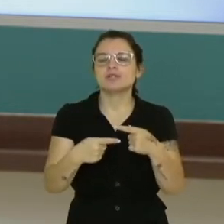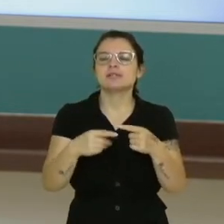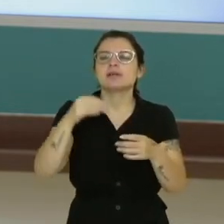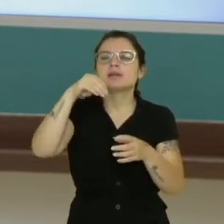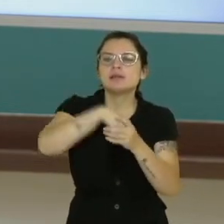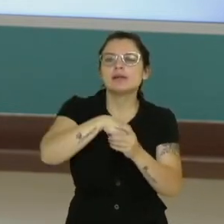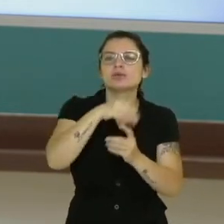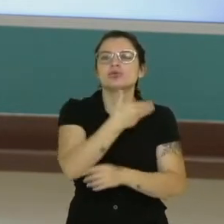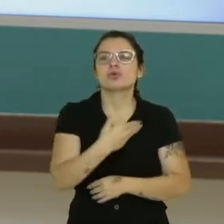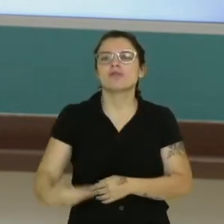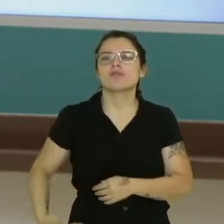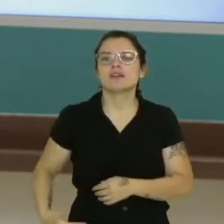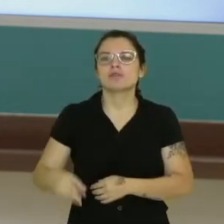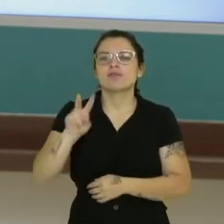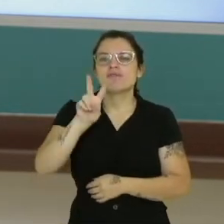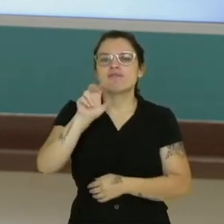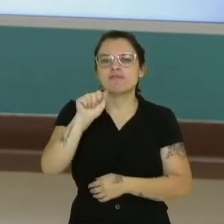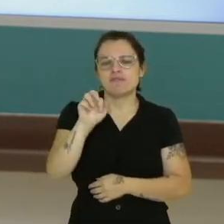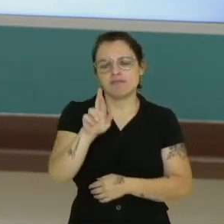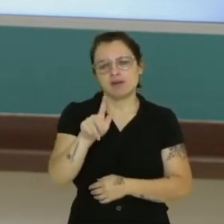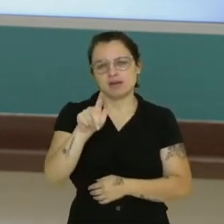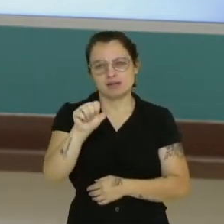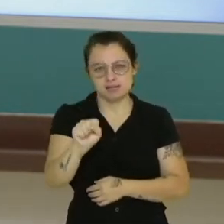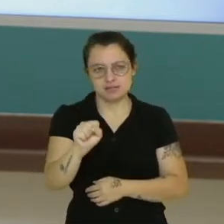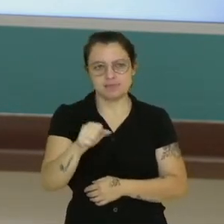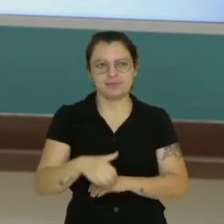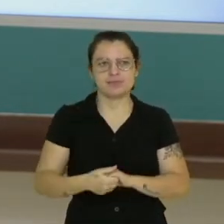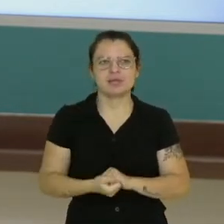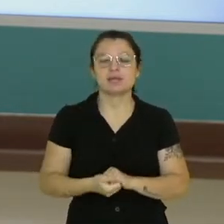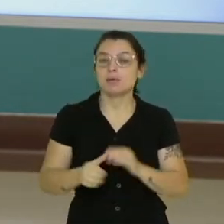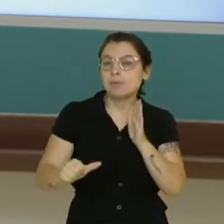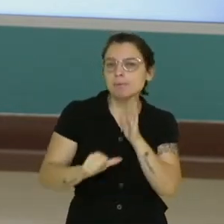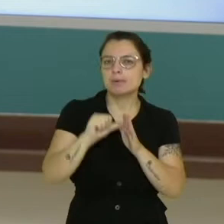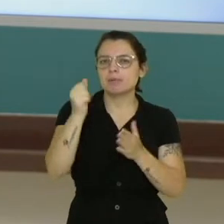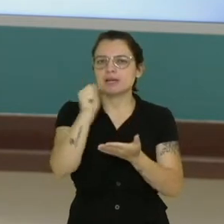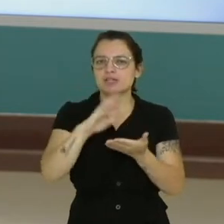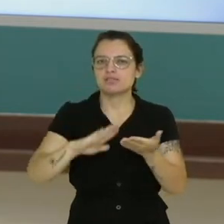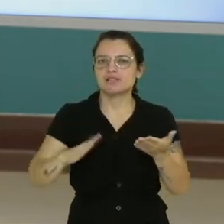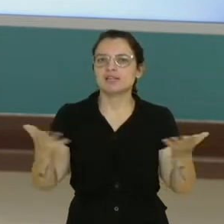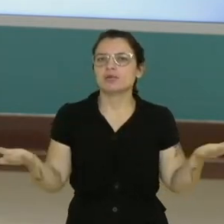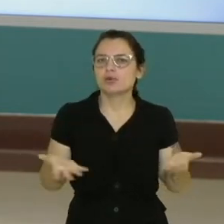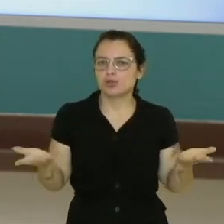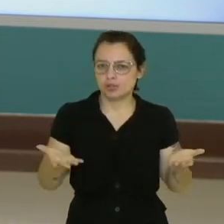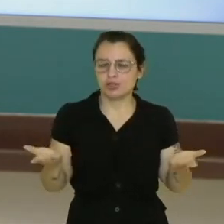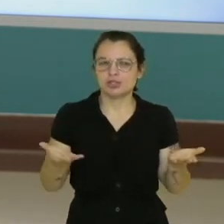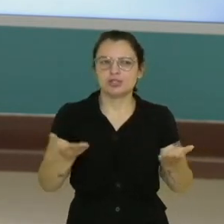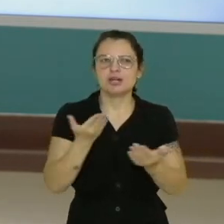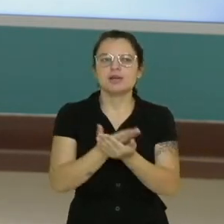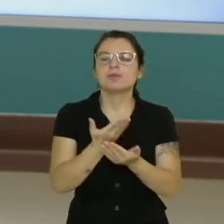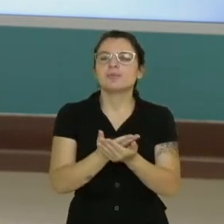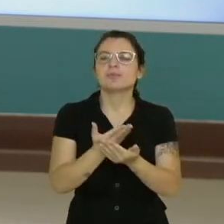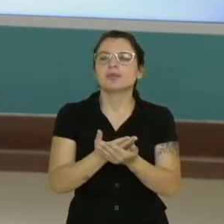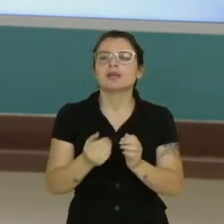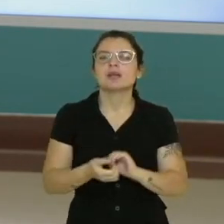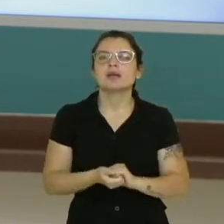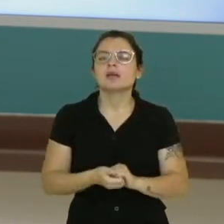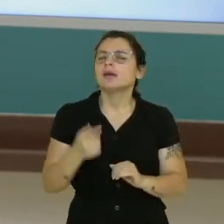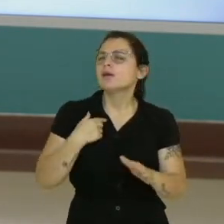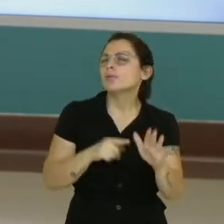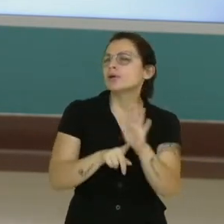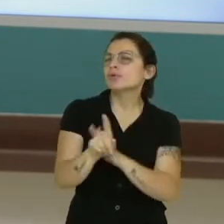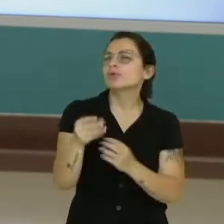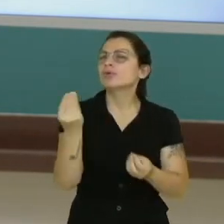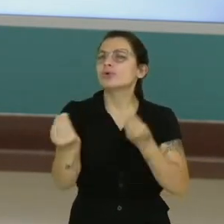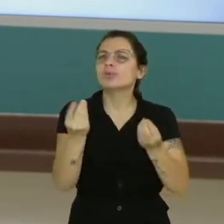Vargas. Aqui ainda não havia nada disso. Então vamos lá para a primeira atividade da aula de hoje, em que eu pergunto como podemos descrever